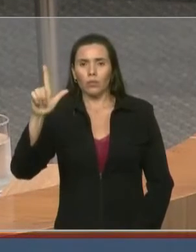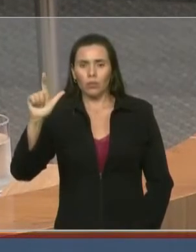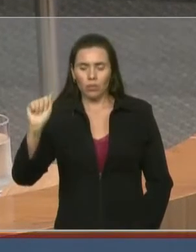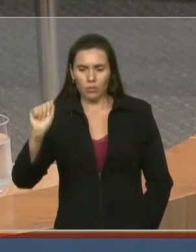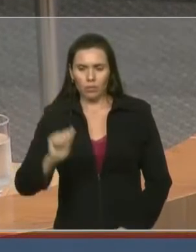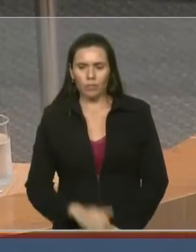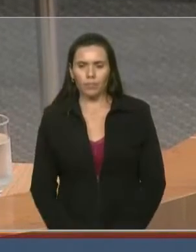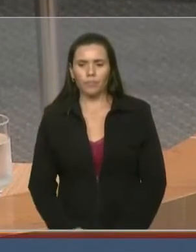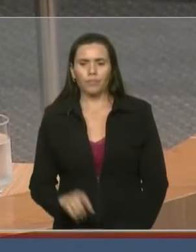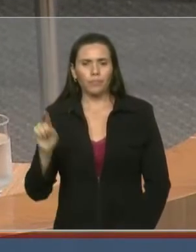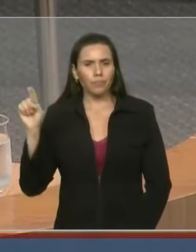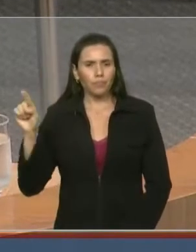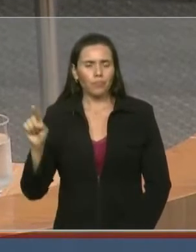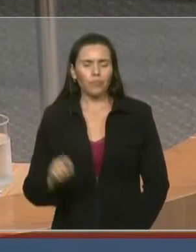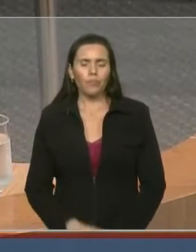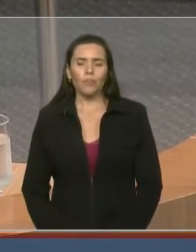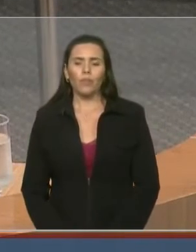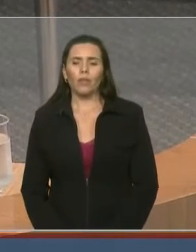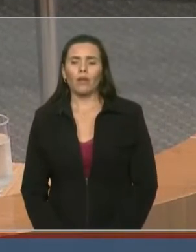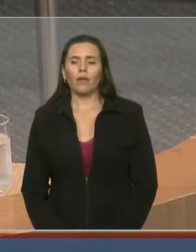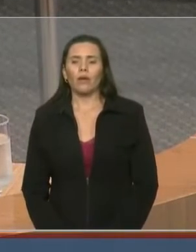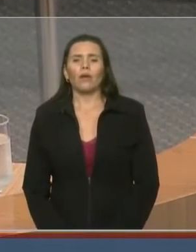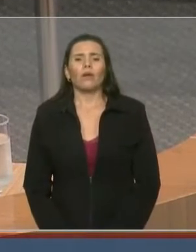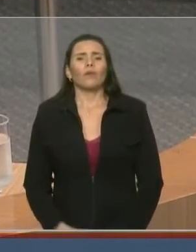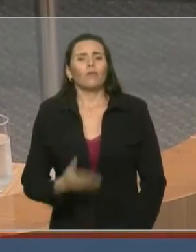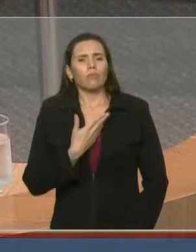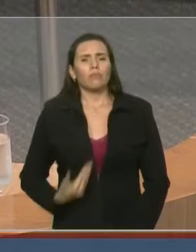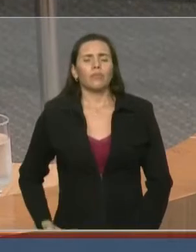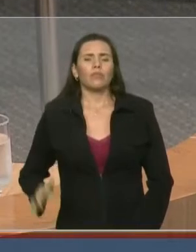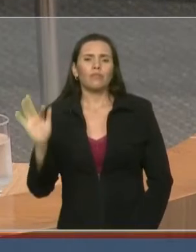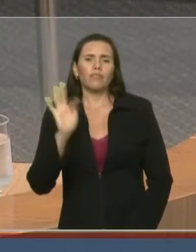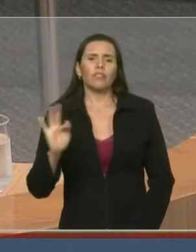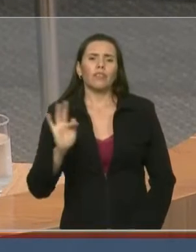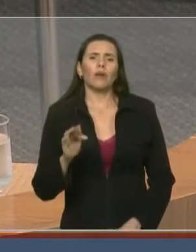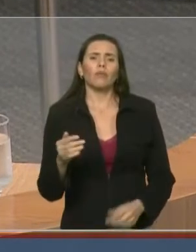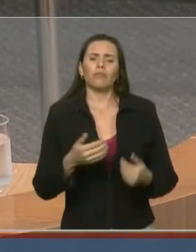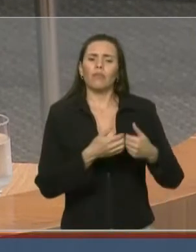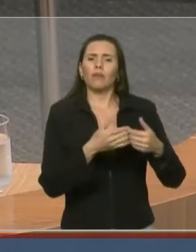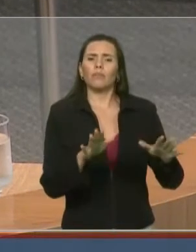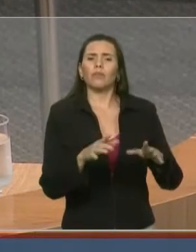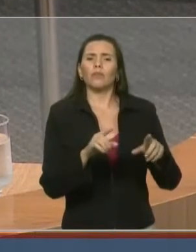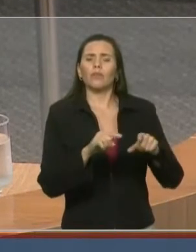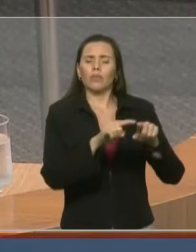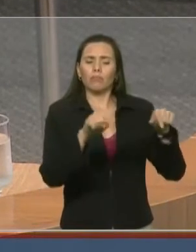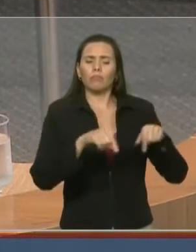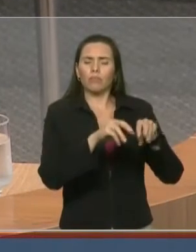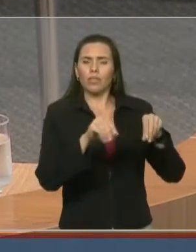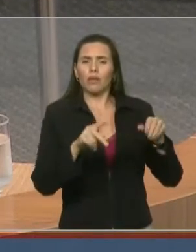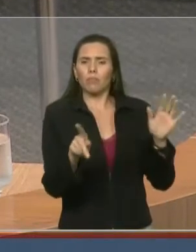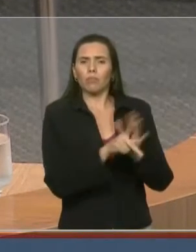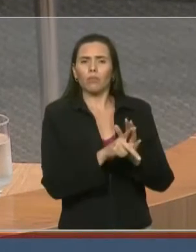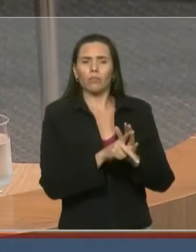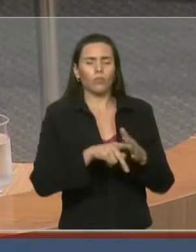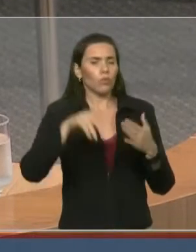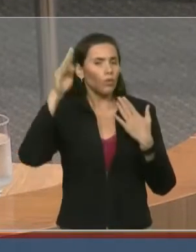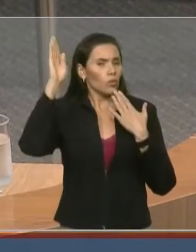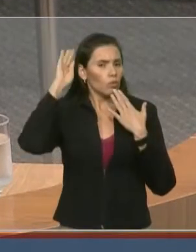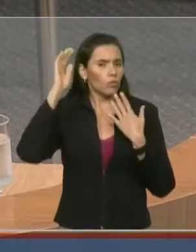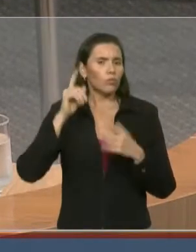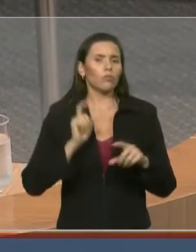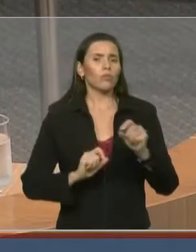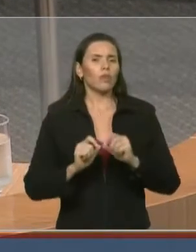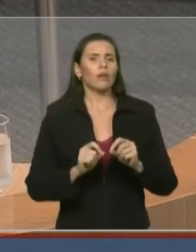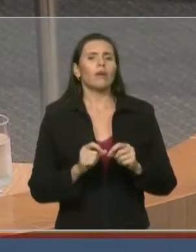abrir territórios indígenas para a exploração de minérios, o que significa dizer a destruição do modo de vida de população indígena do